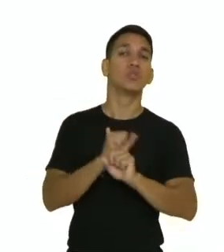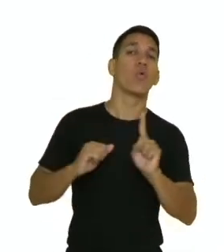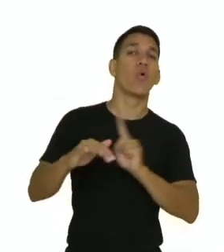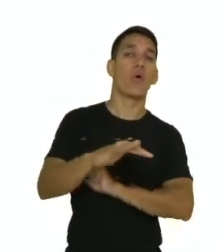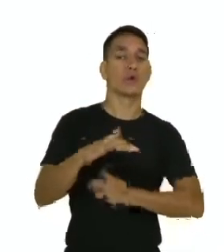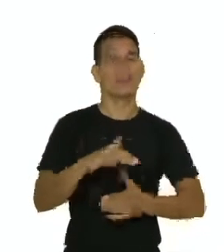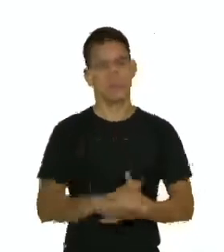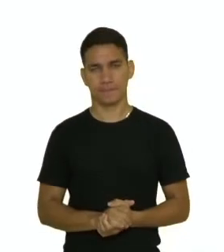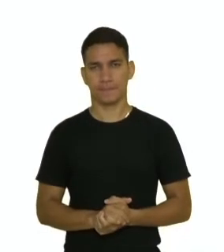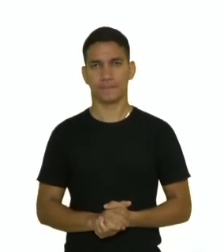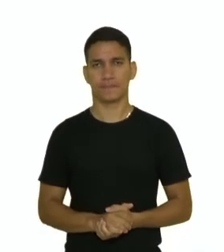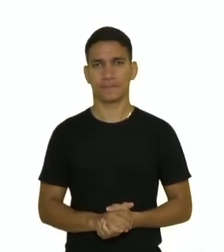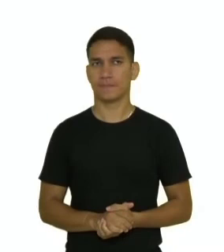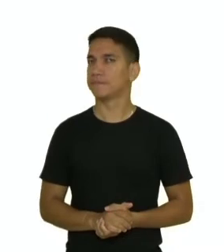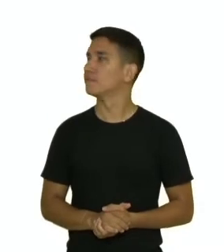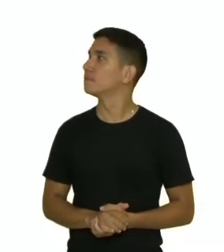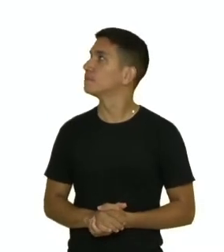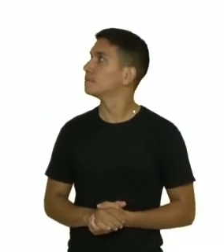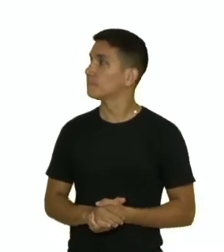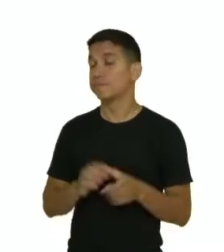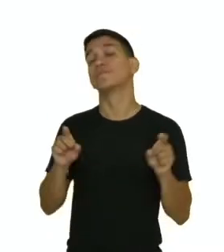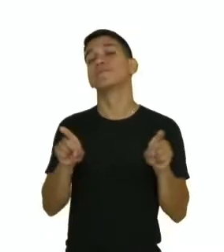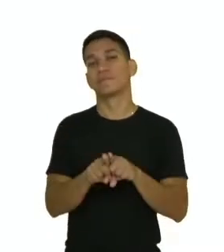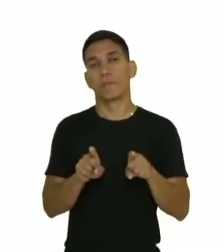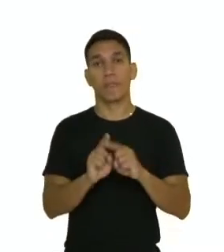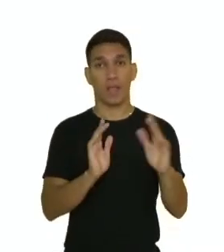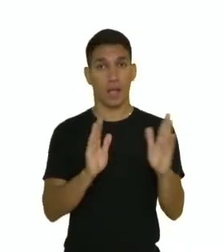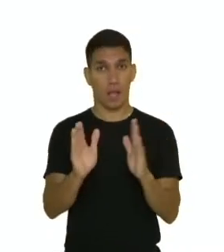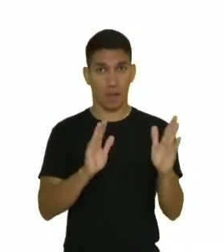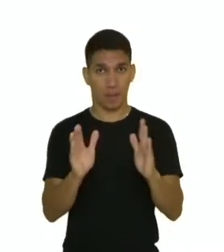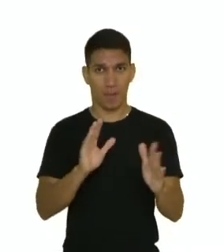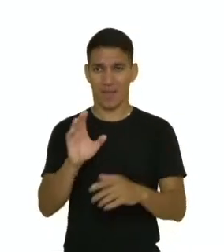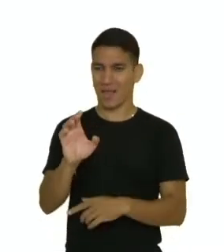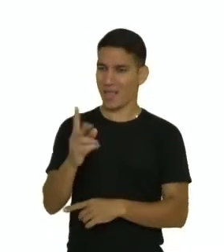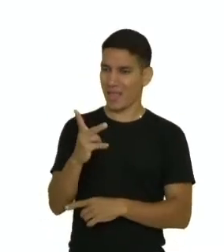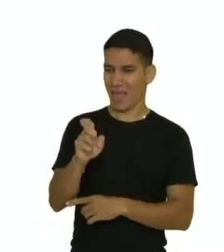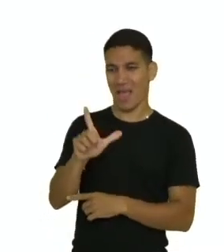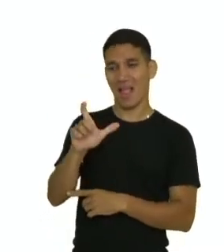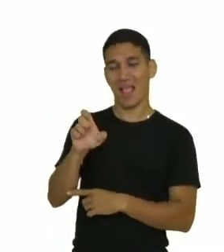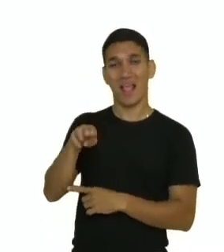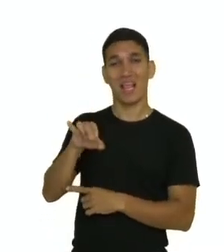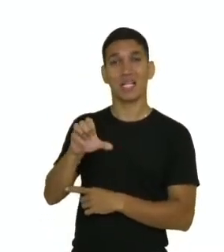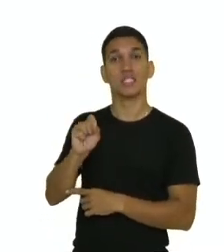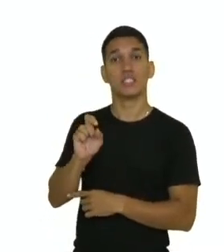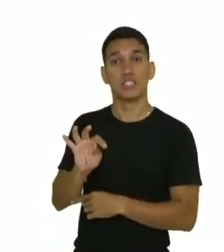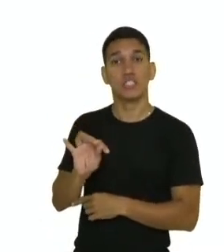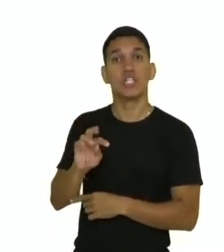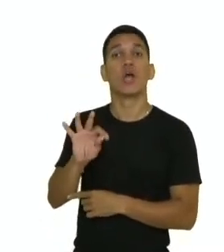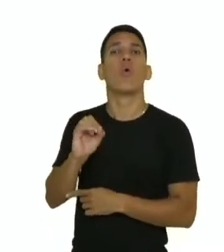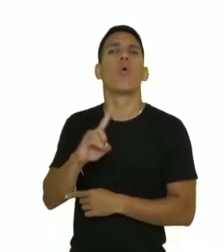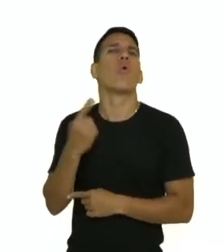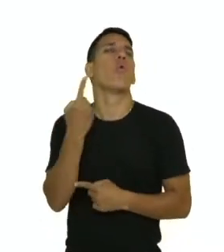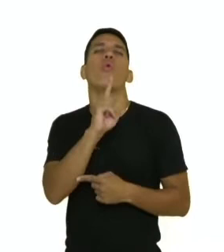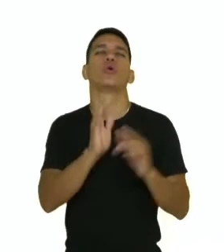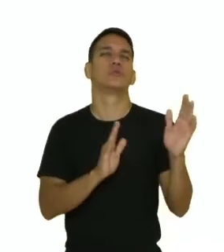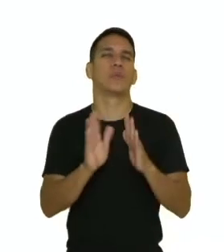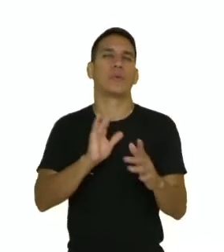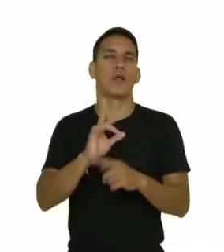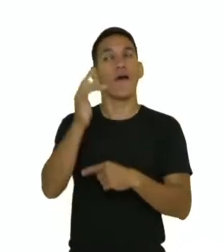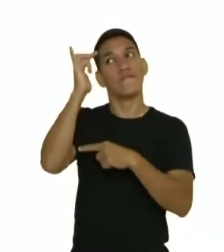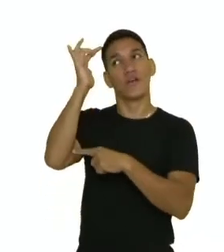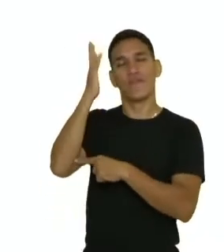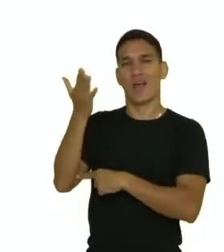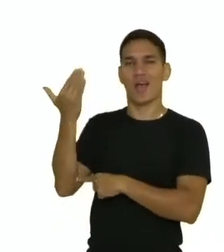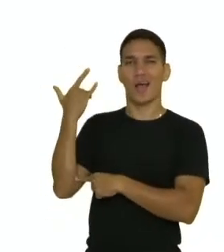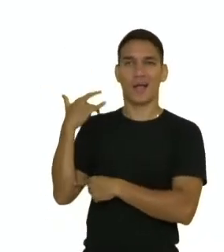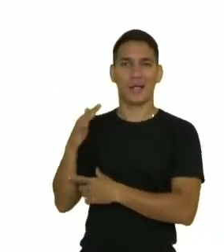sociedade. A gente tem também o período helenístico, que é o último período da filosofia antiga, quando a